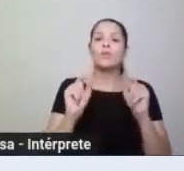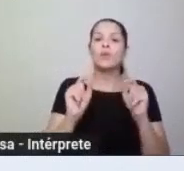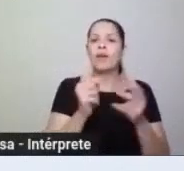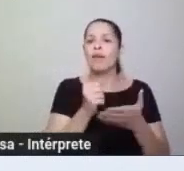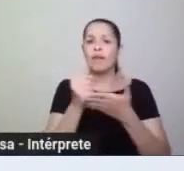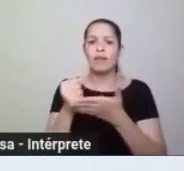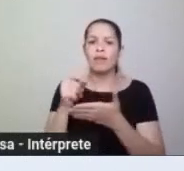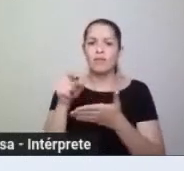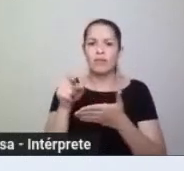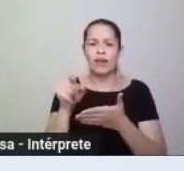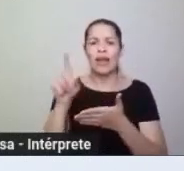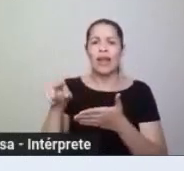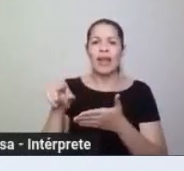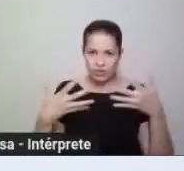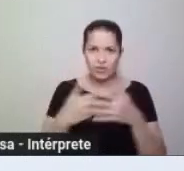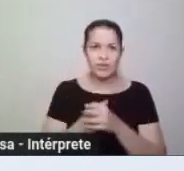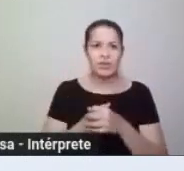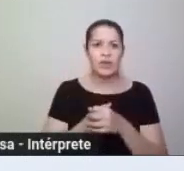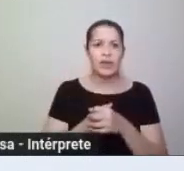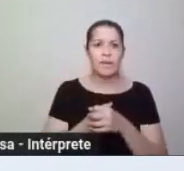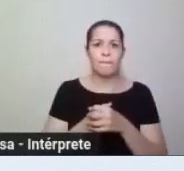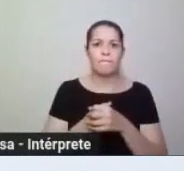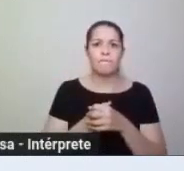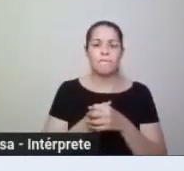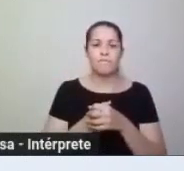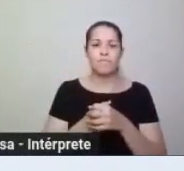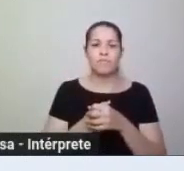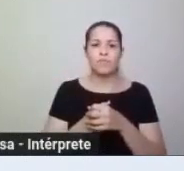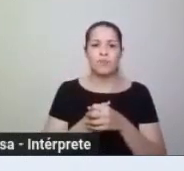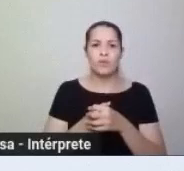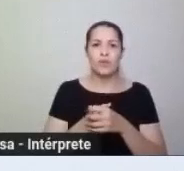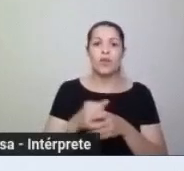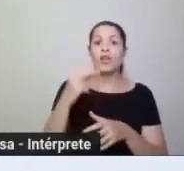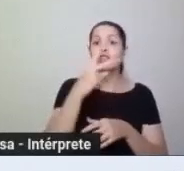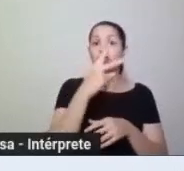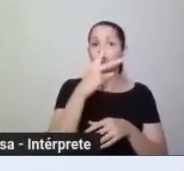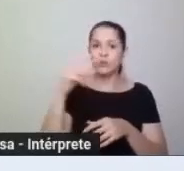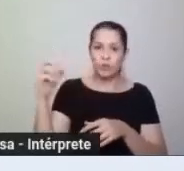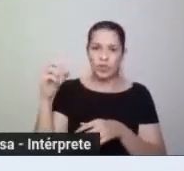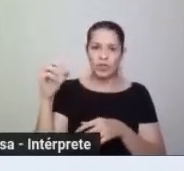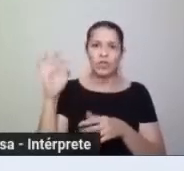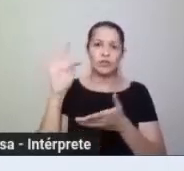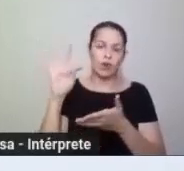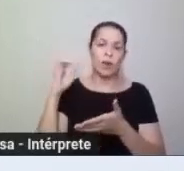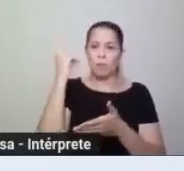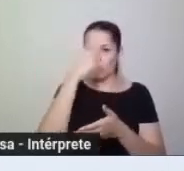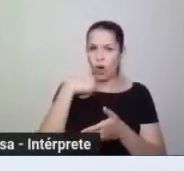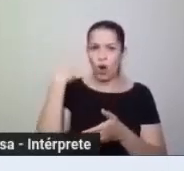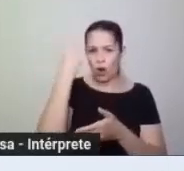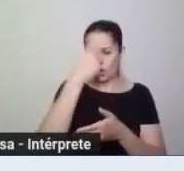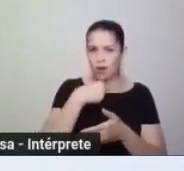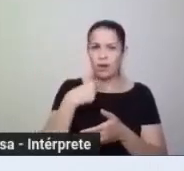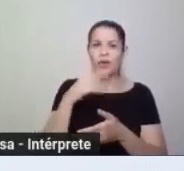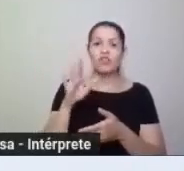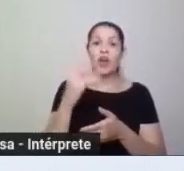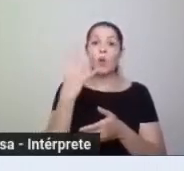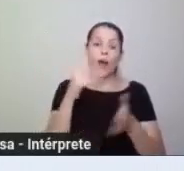situado na saída do forno. A capacidade de 200 toneladas hora, né? Foram instalados 4